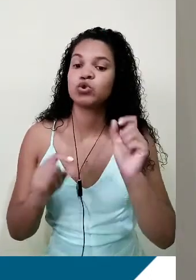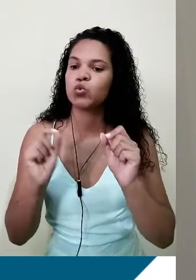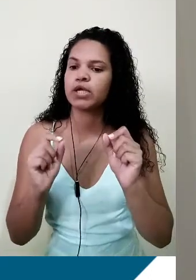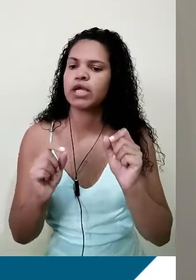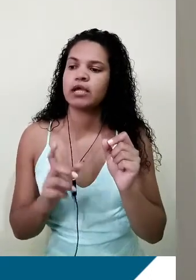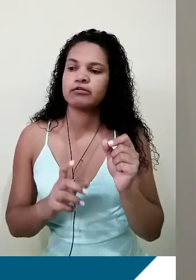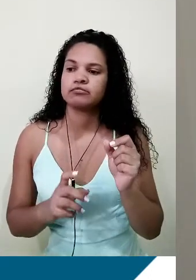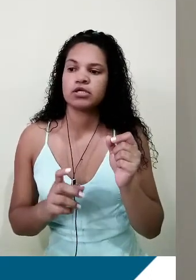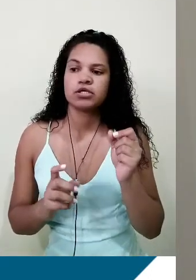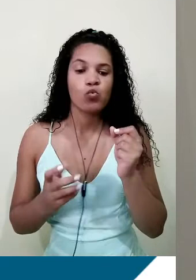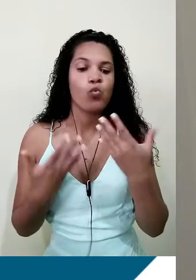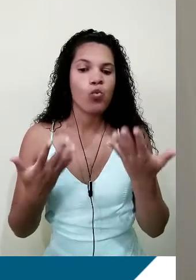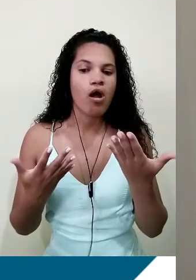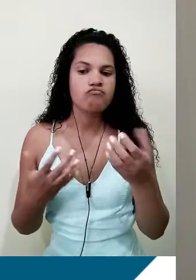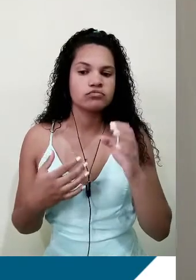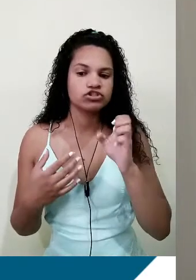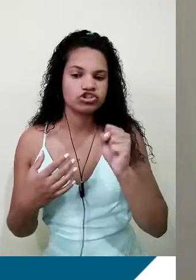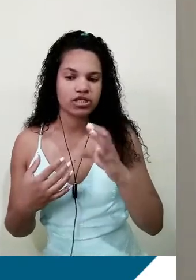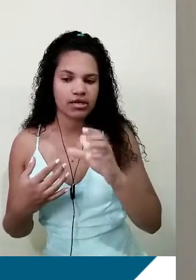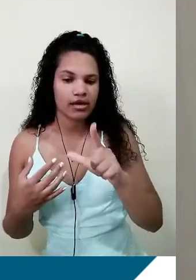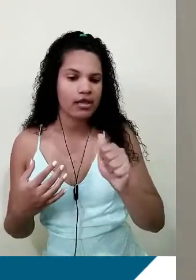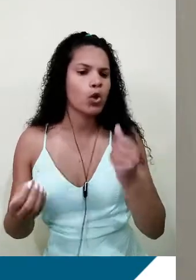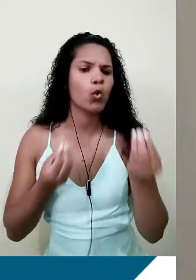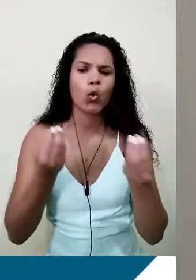termométricas e como nós passamos de uma para outra.